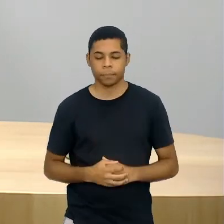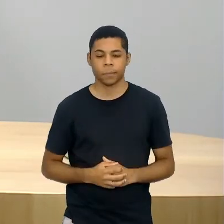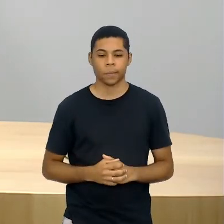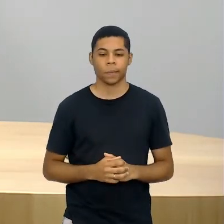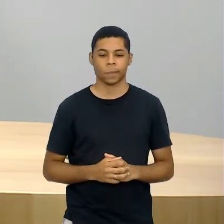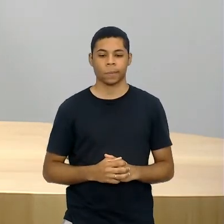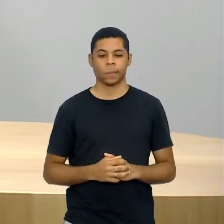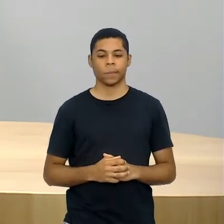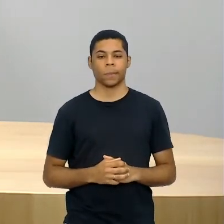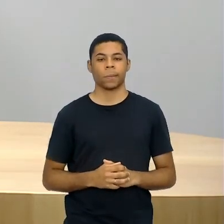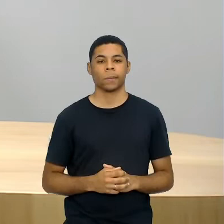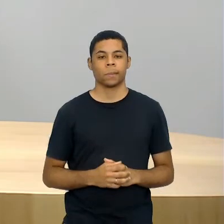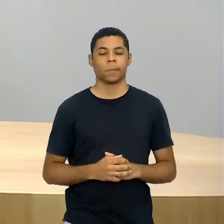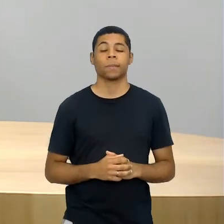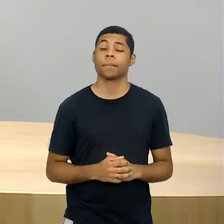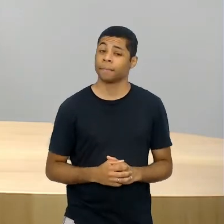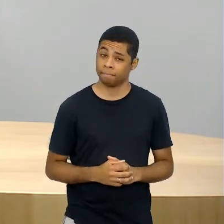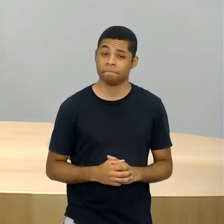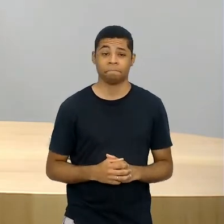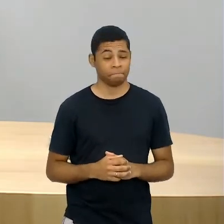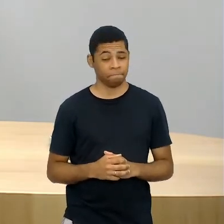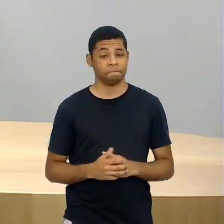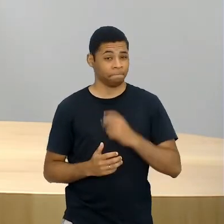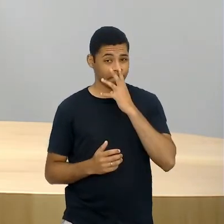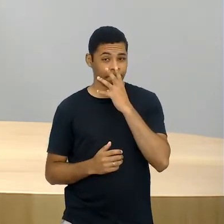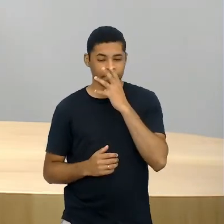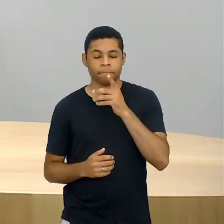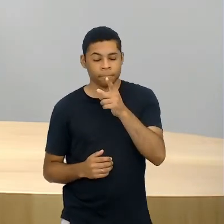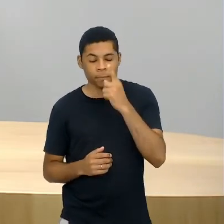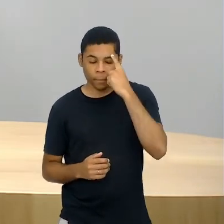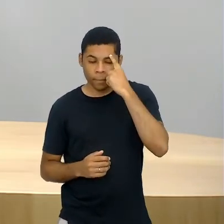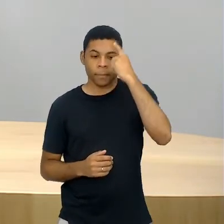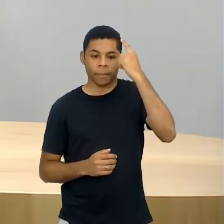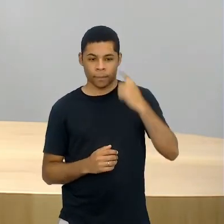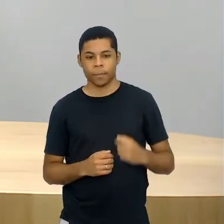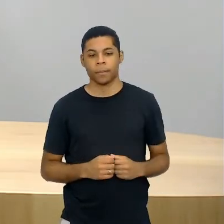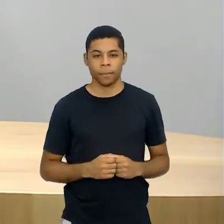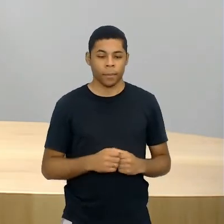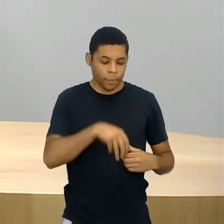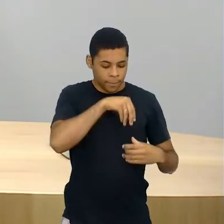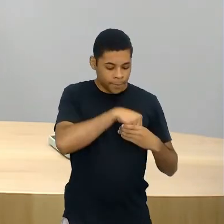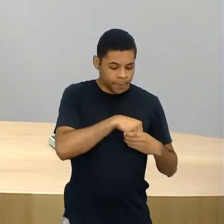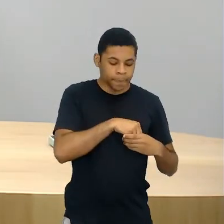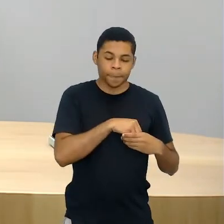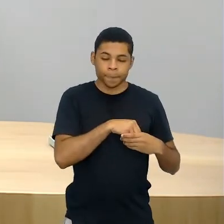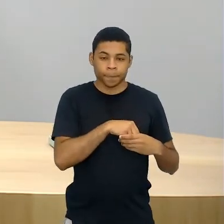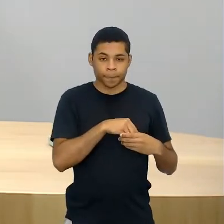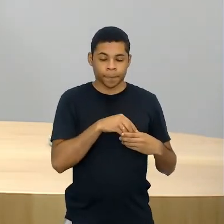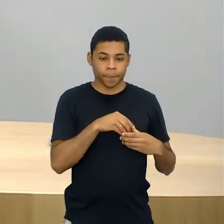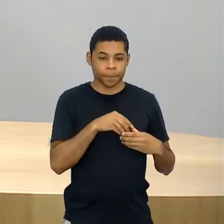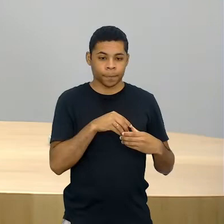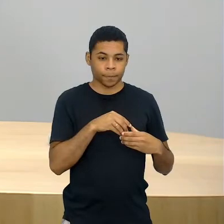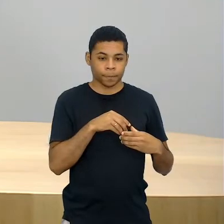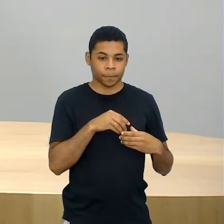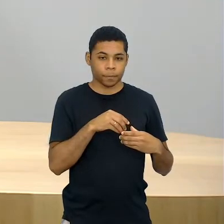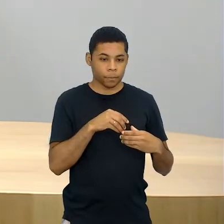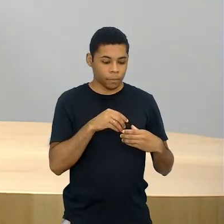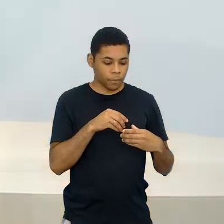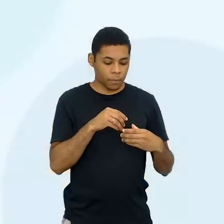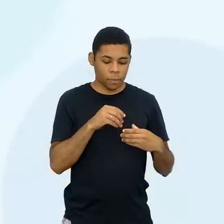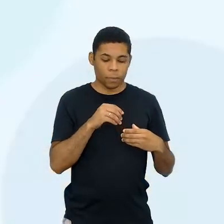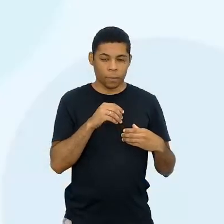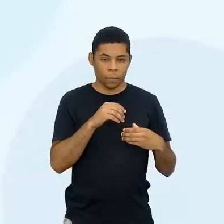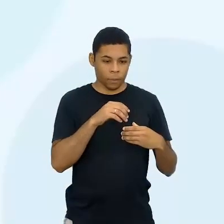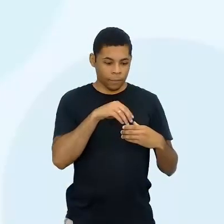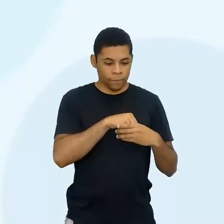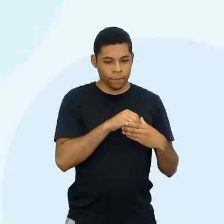mais lento, né? Então é interessante fazer, né, sempre essa relação, né, das rochas vulcânicas com as rochas plutônicas. E aí